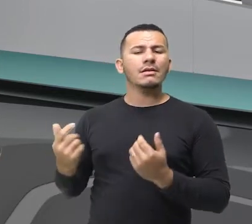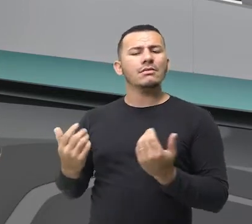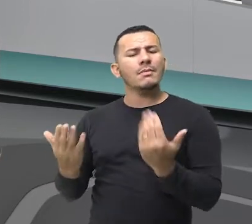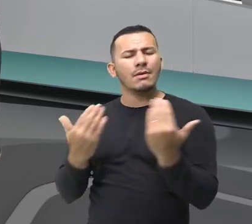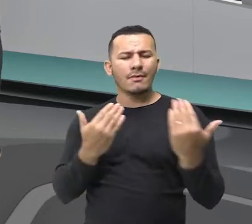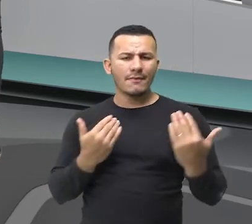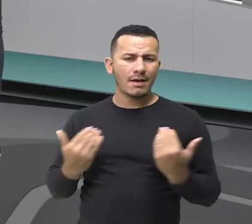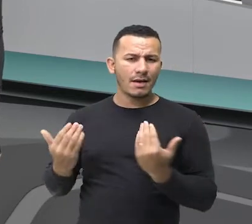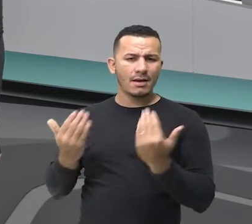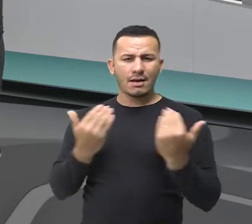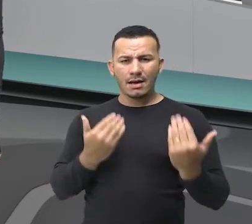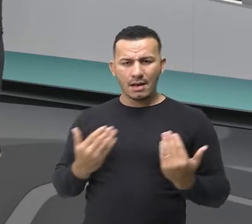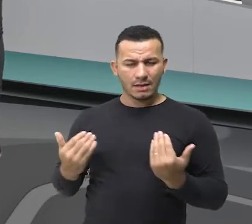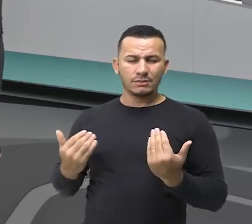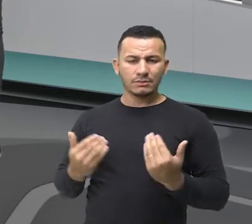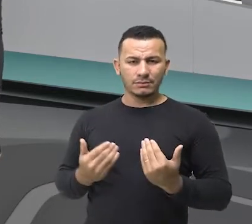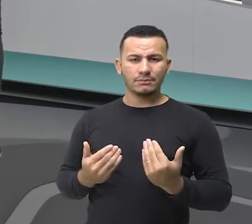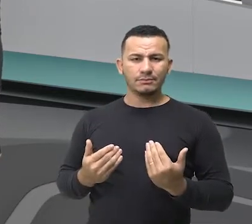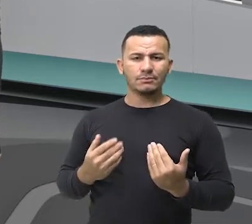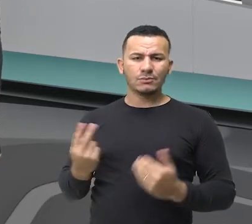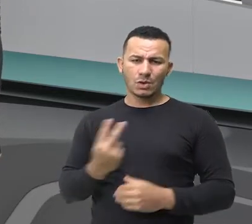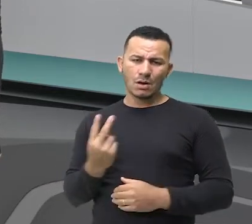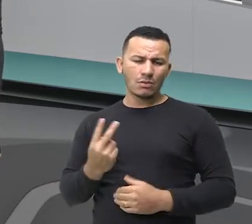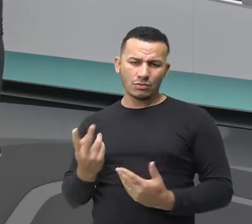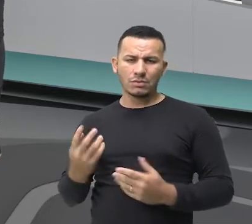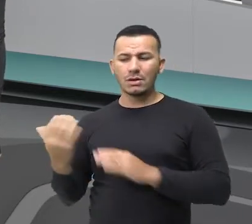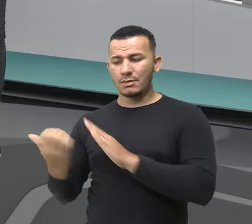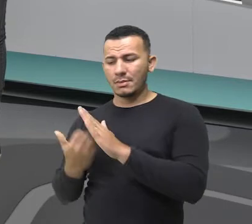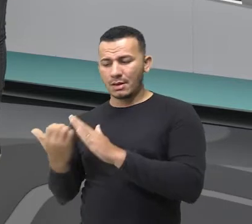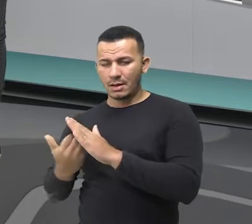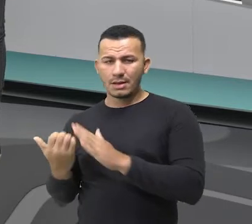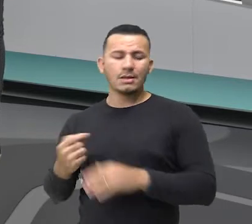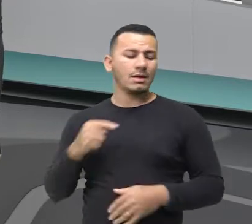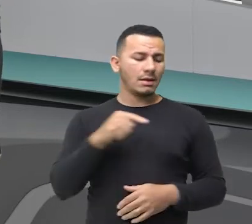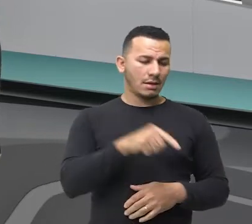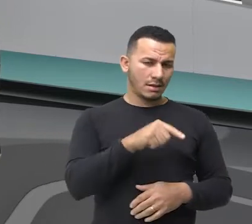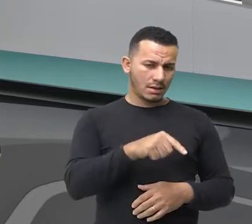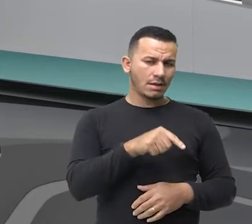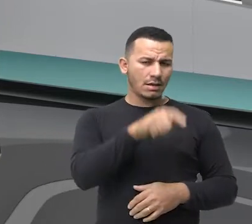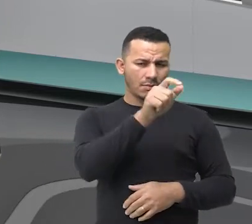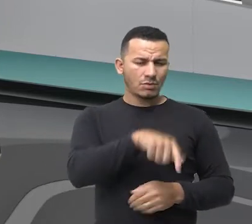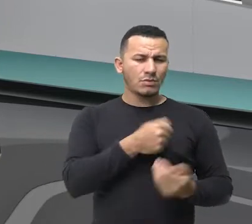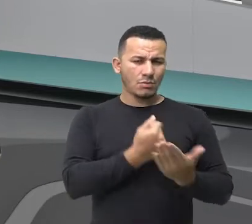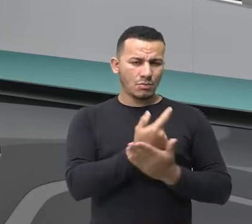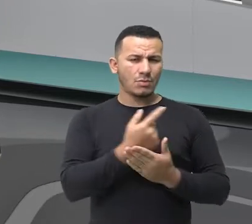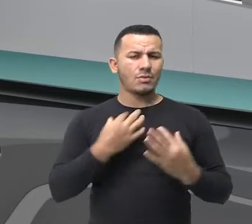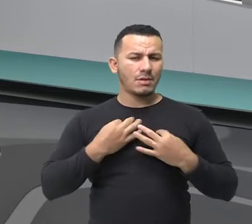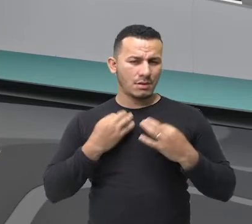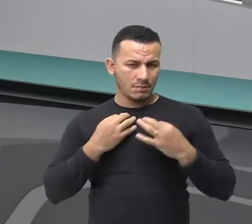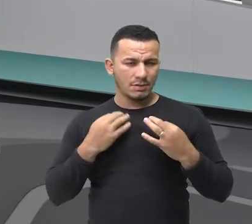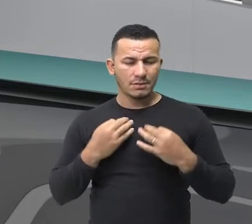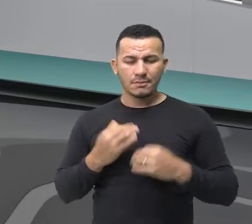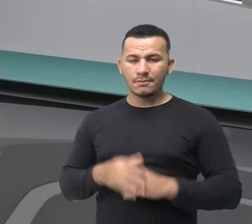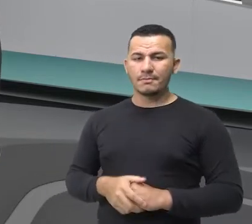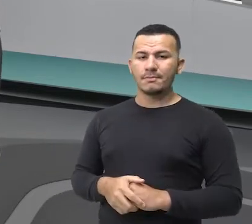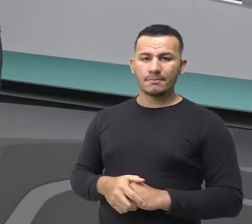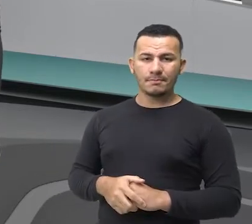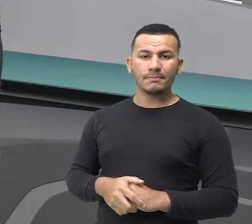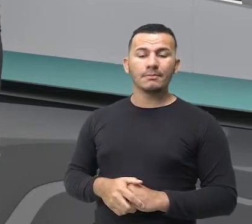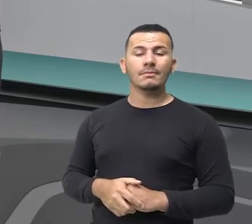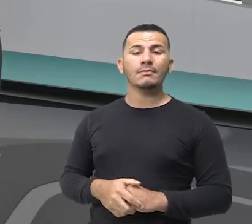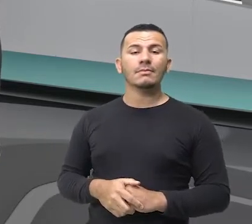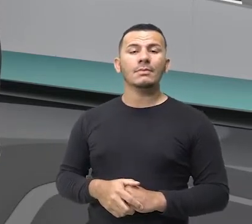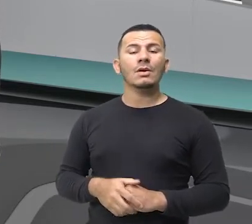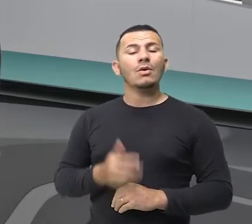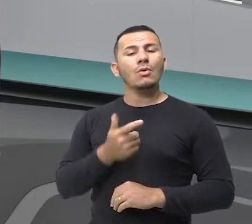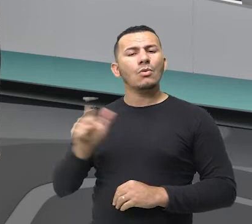diálogo entre os dois ou seja entre a empresa e entre o consumidor certo e